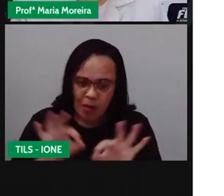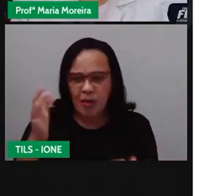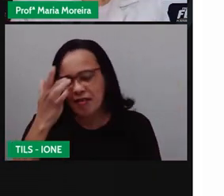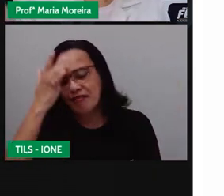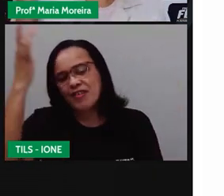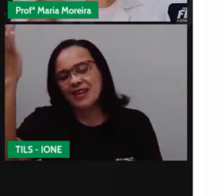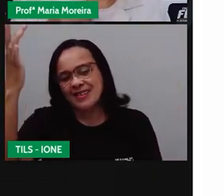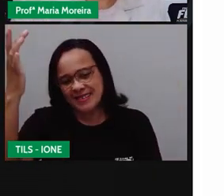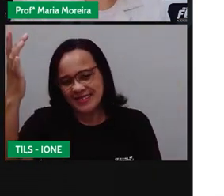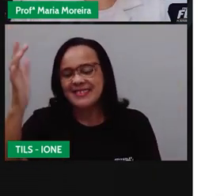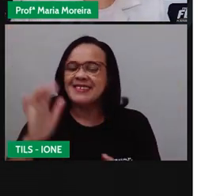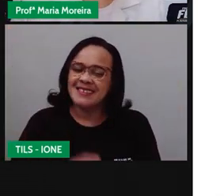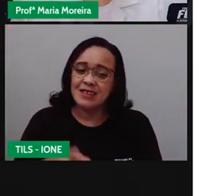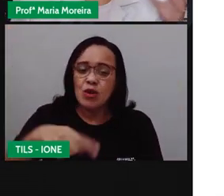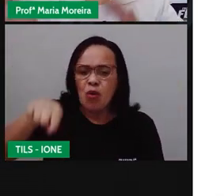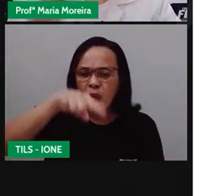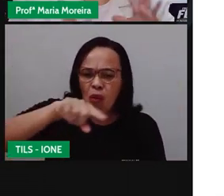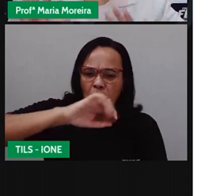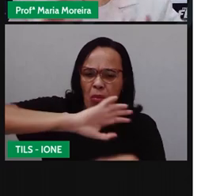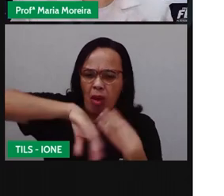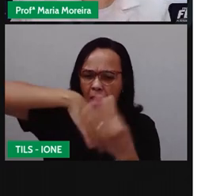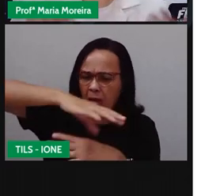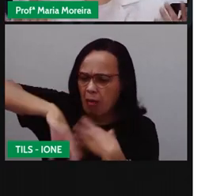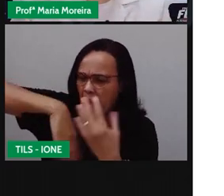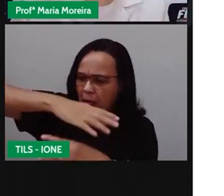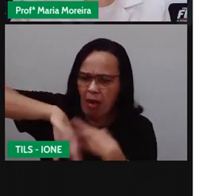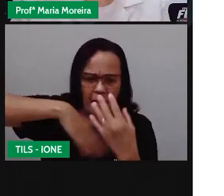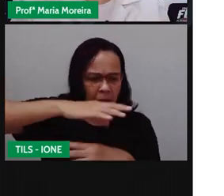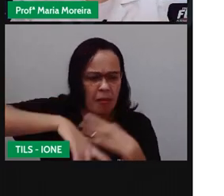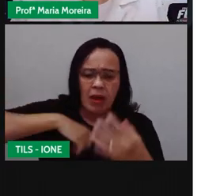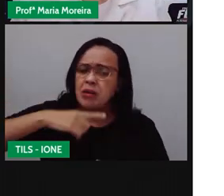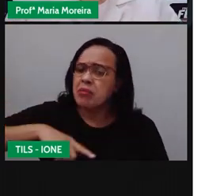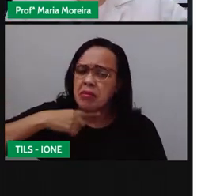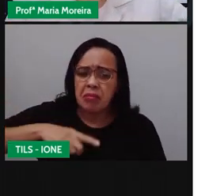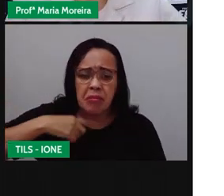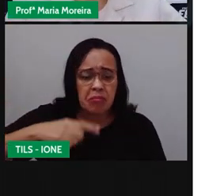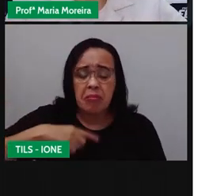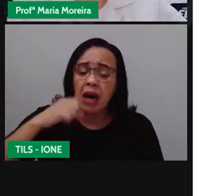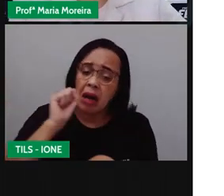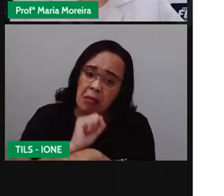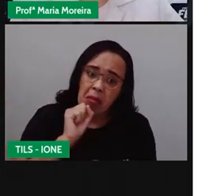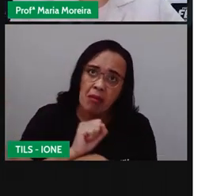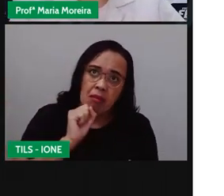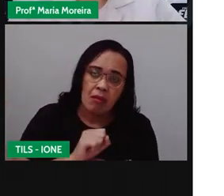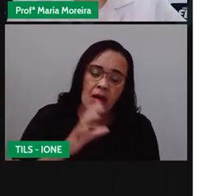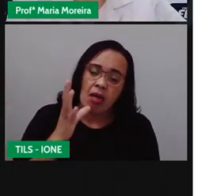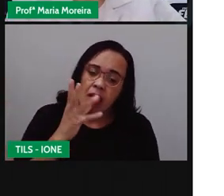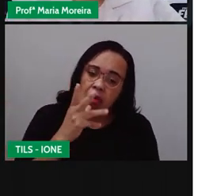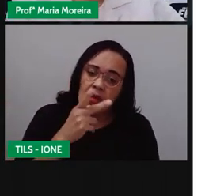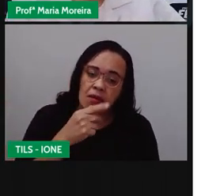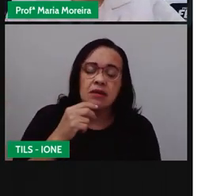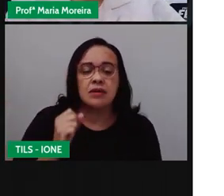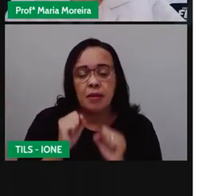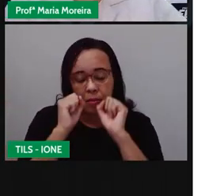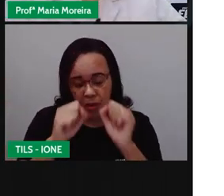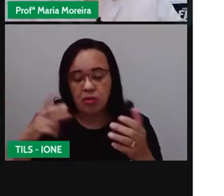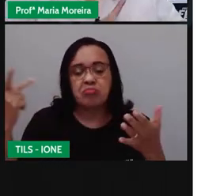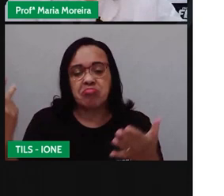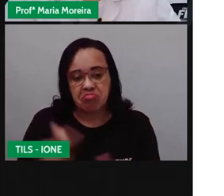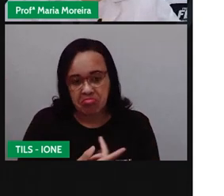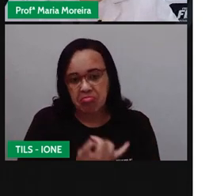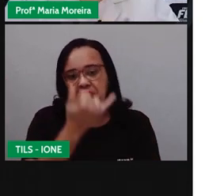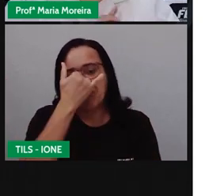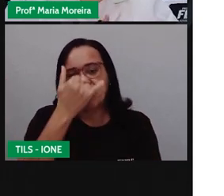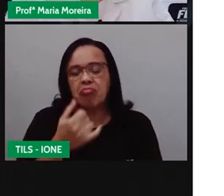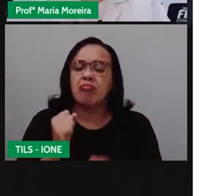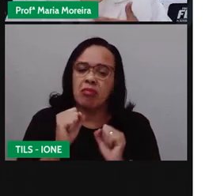isso? Diferente do outro que está todo bagunçado e que a gente vai demorar muito mais tempo e às vezes ainda pode errar a conta,